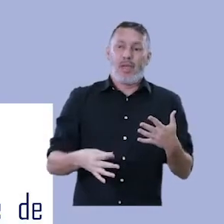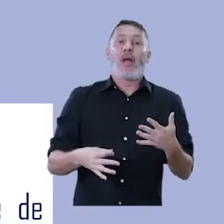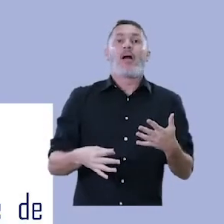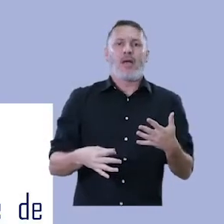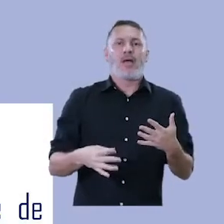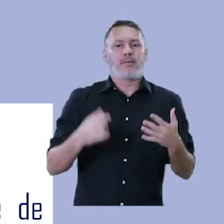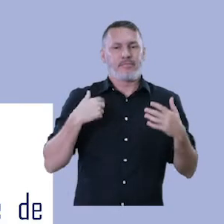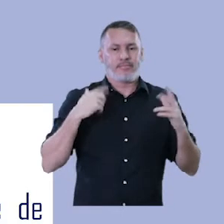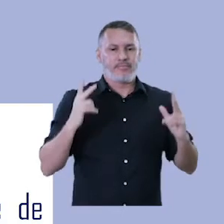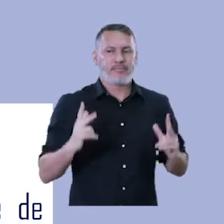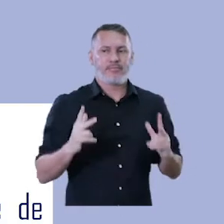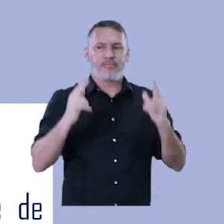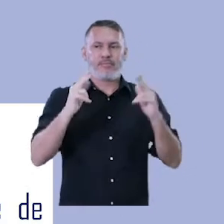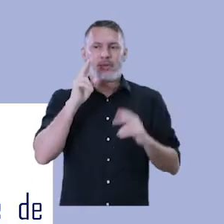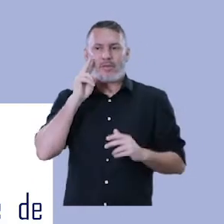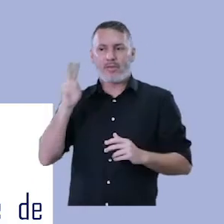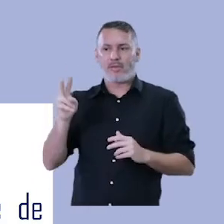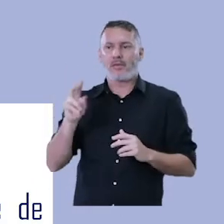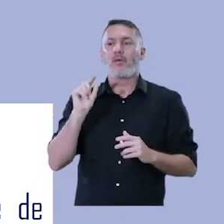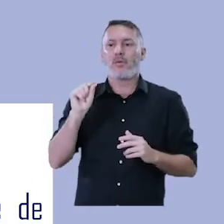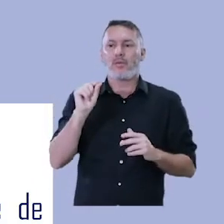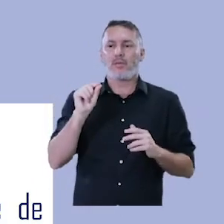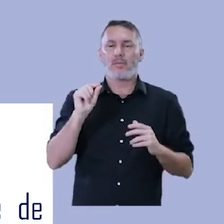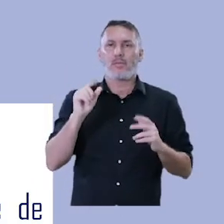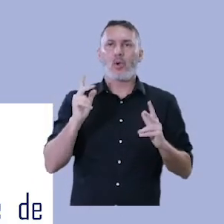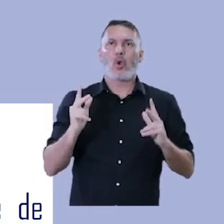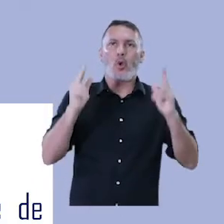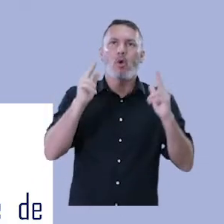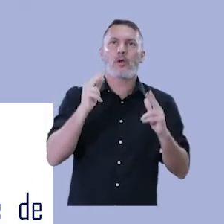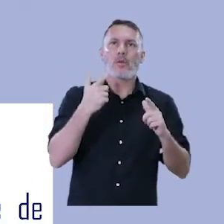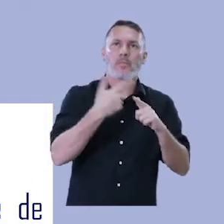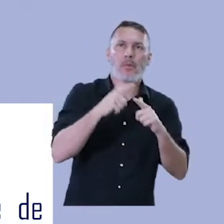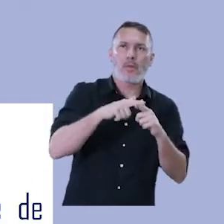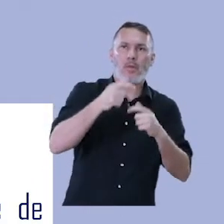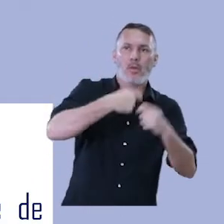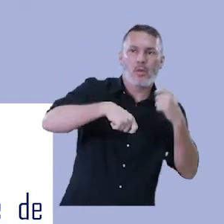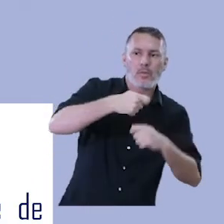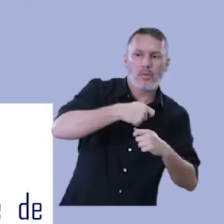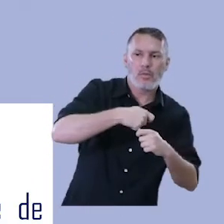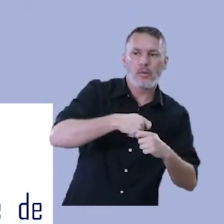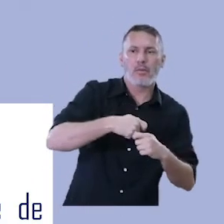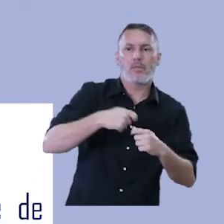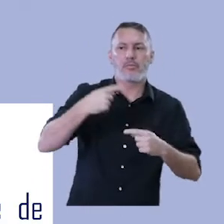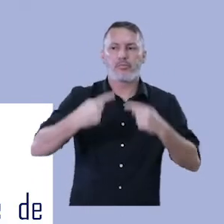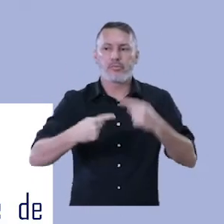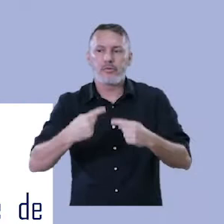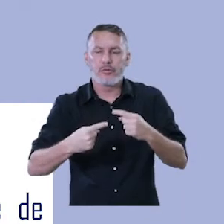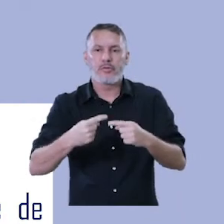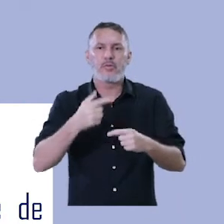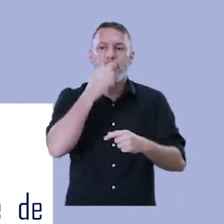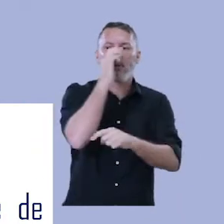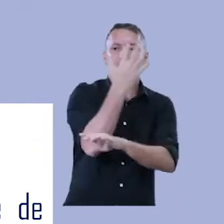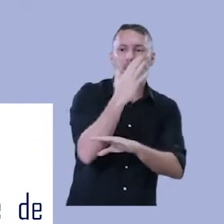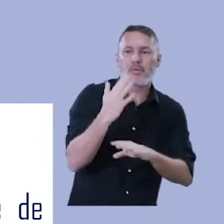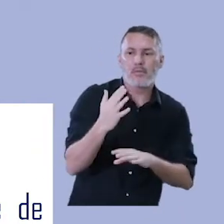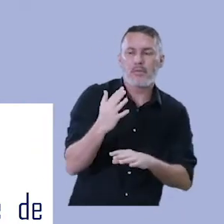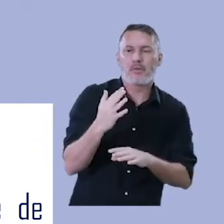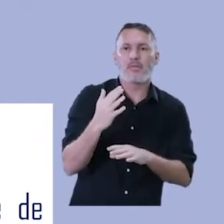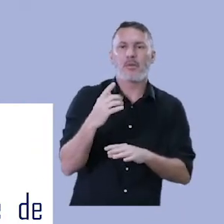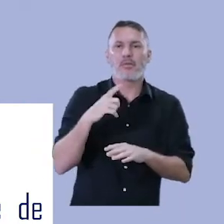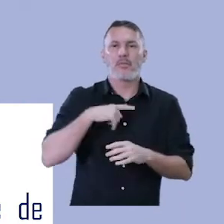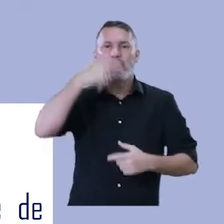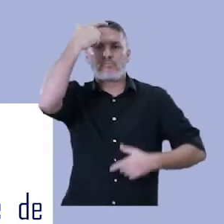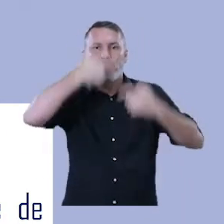Aí o seu texto fica assim, ó, crise econômica, ponto. Ó o flash. Crise política, ponto. Crise ambiental,